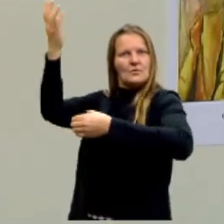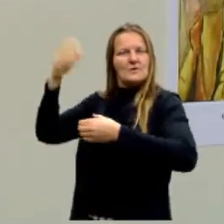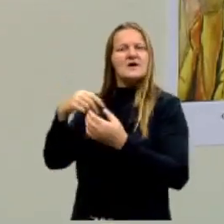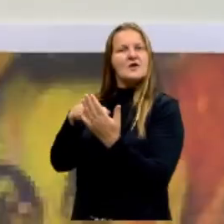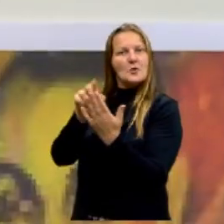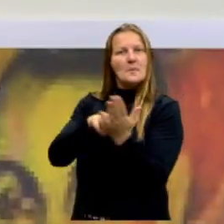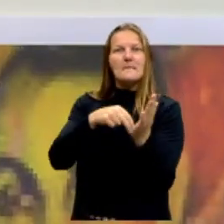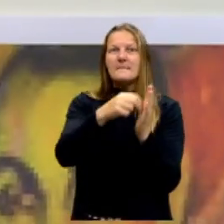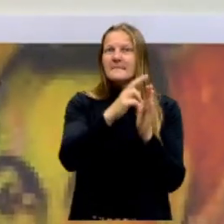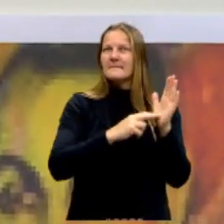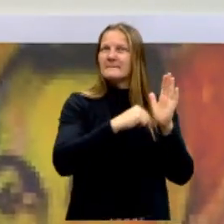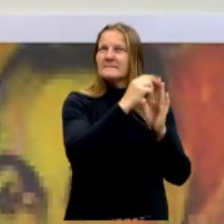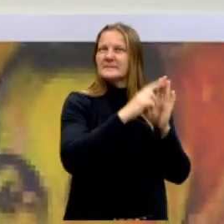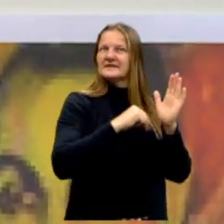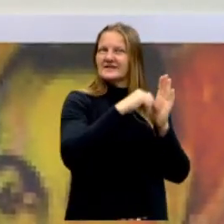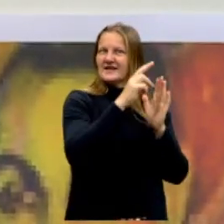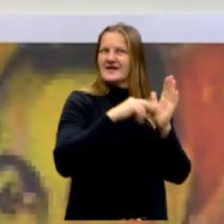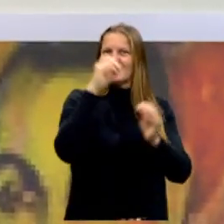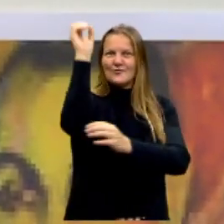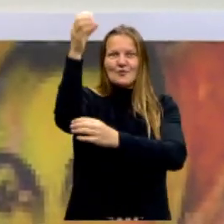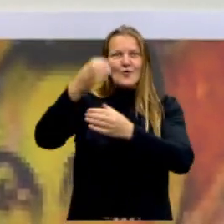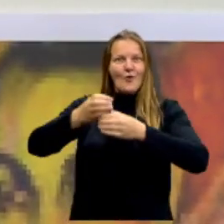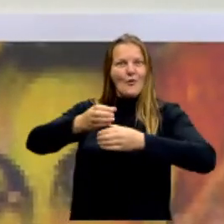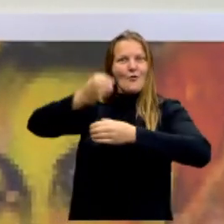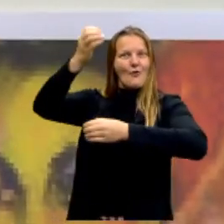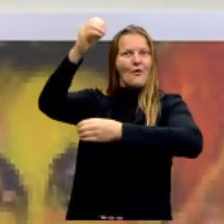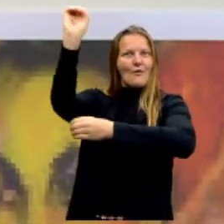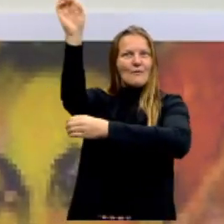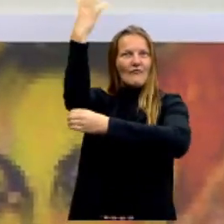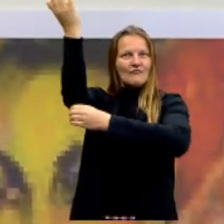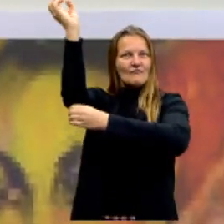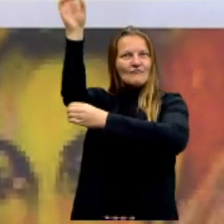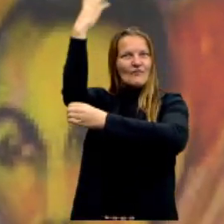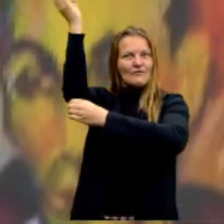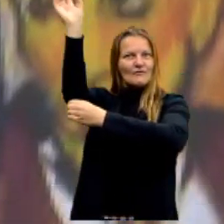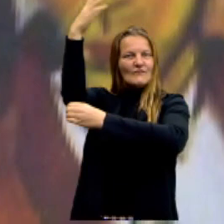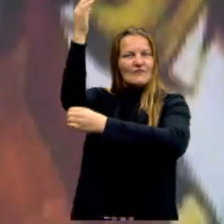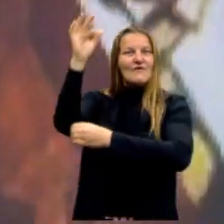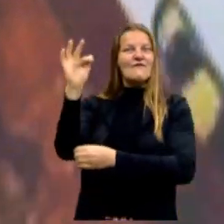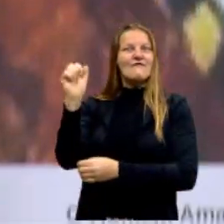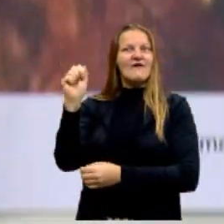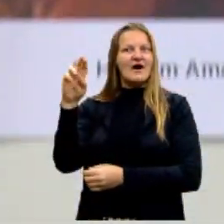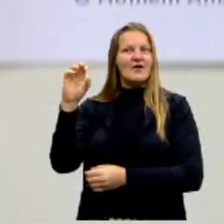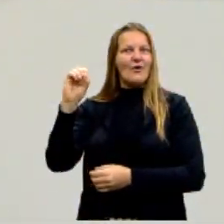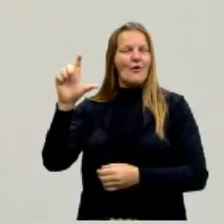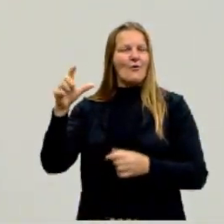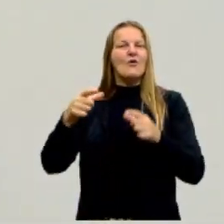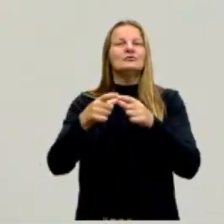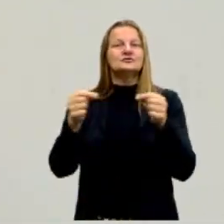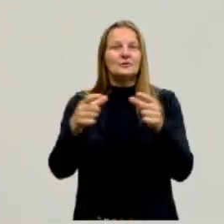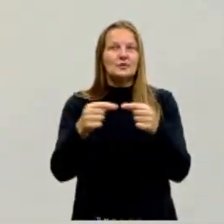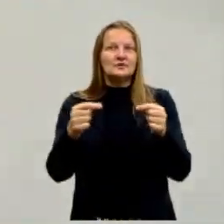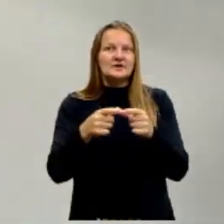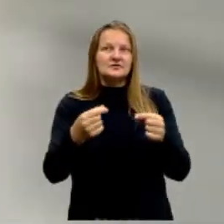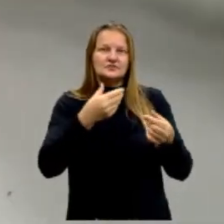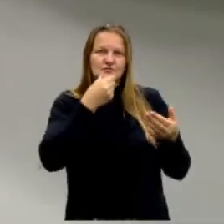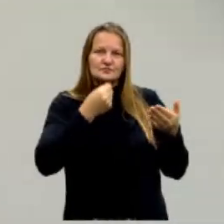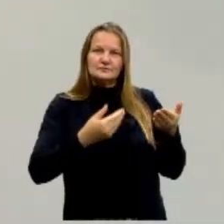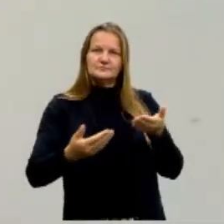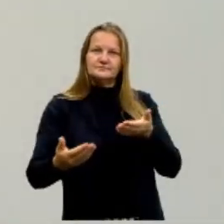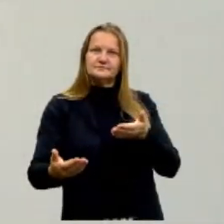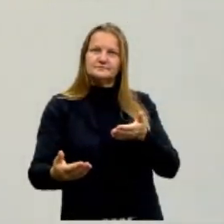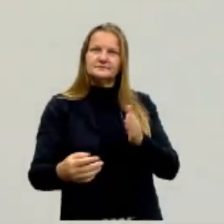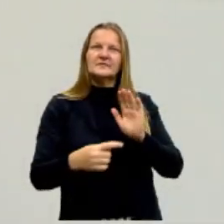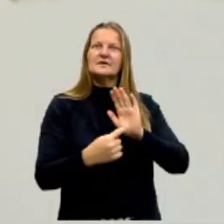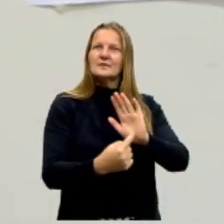pintei o farol estava muito inspiradíssima o japonês e aqui